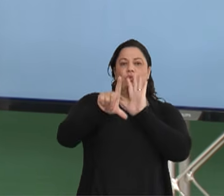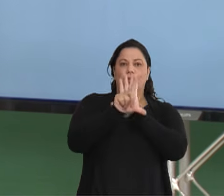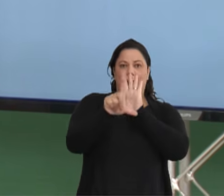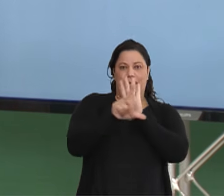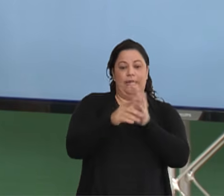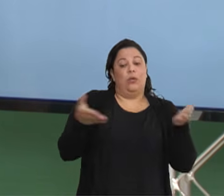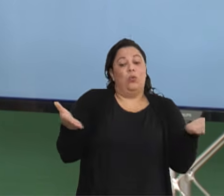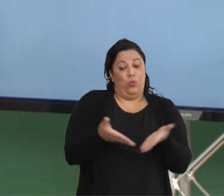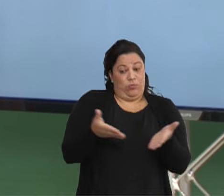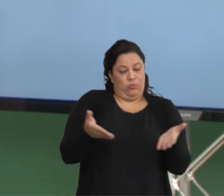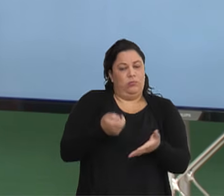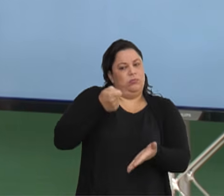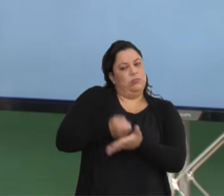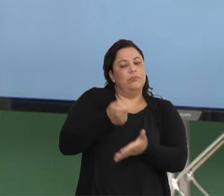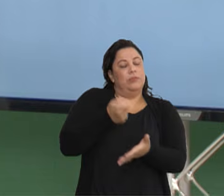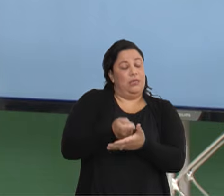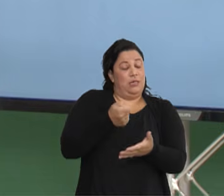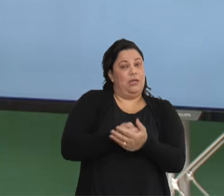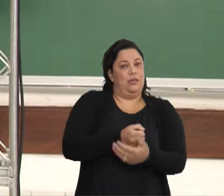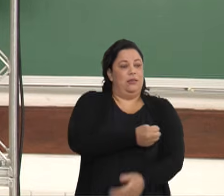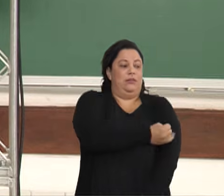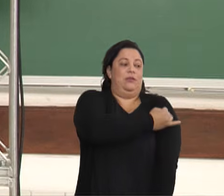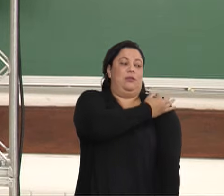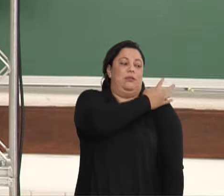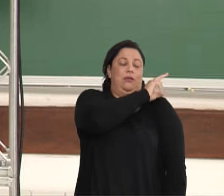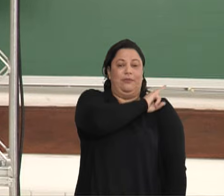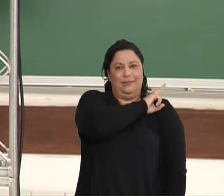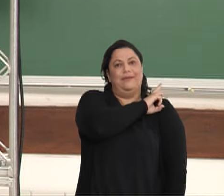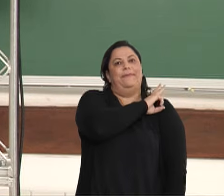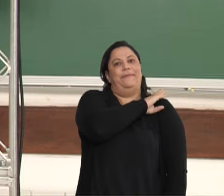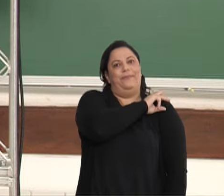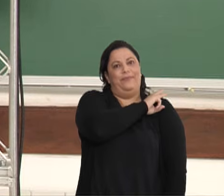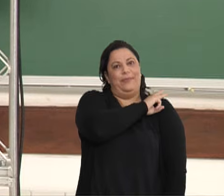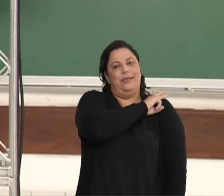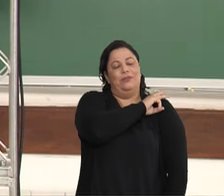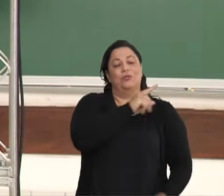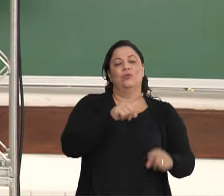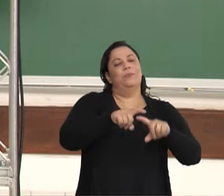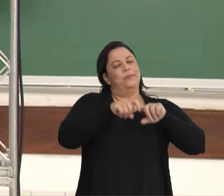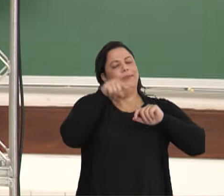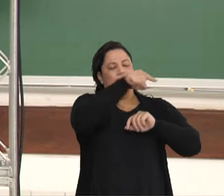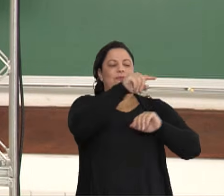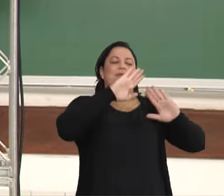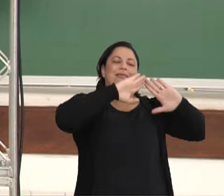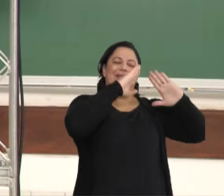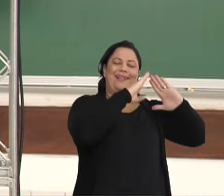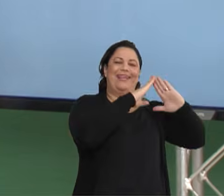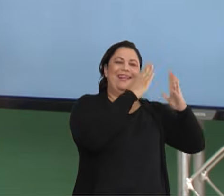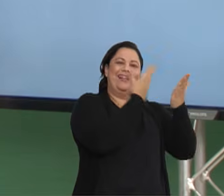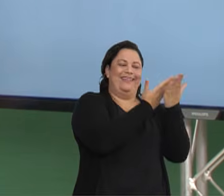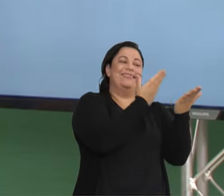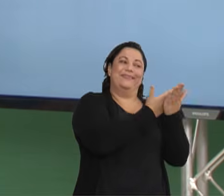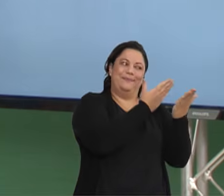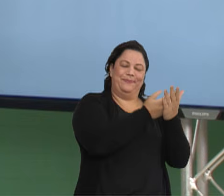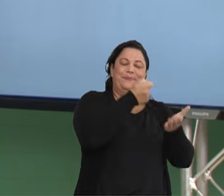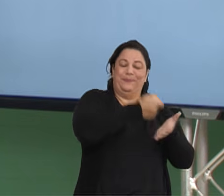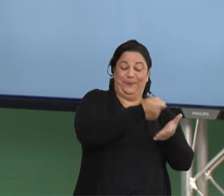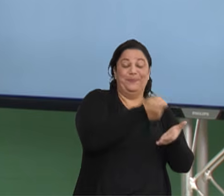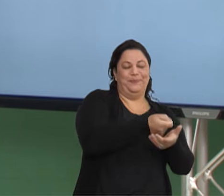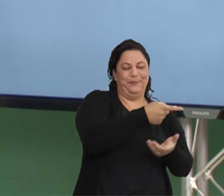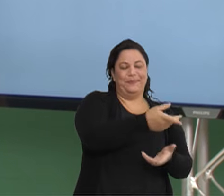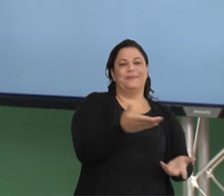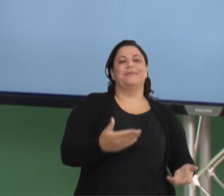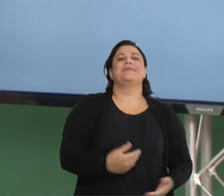obrigatória a frequência até o ensino médio. Por isso que você está aí em casa estudando. A Justiça do Trabalho foi confirmada por